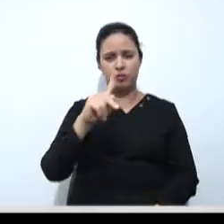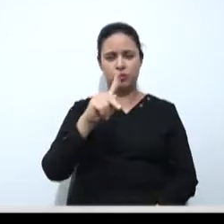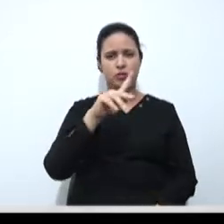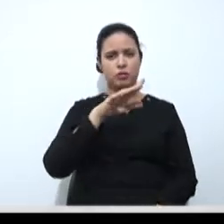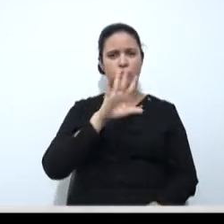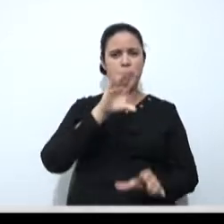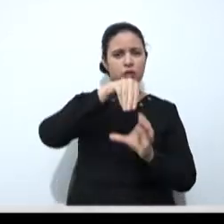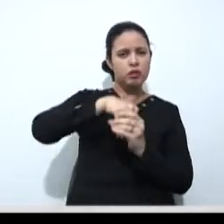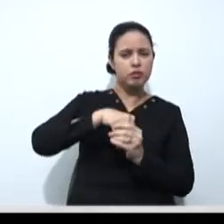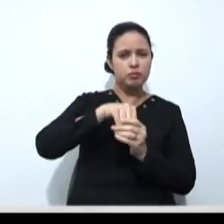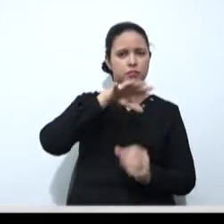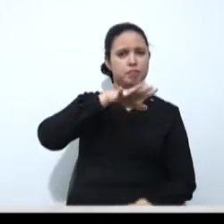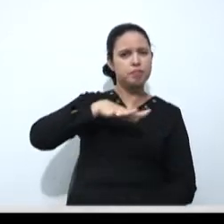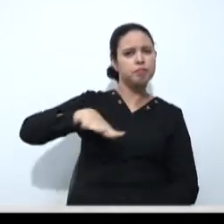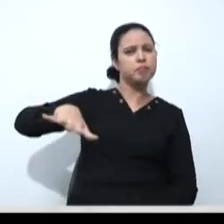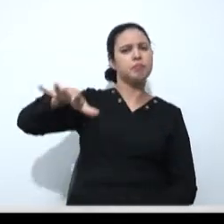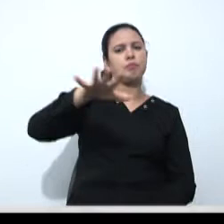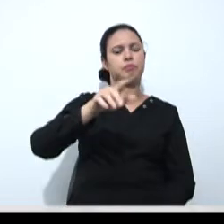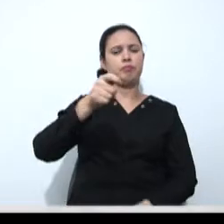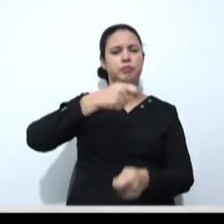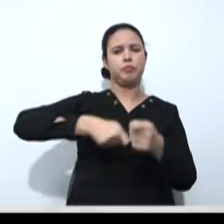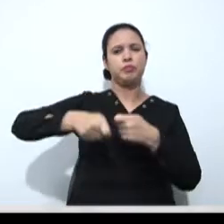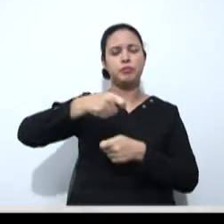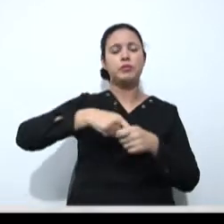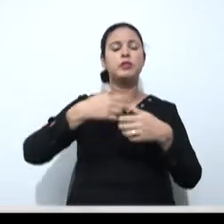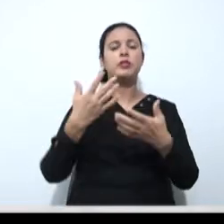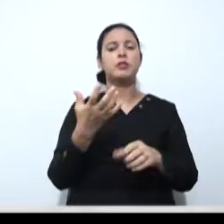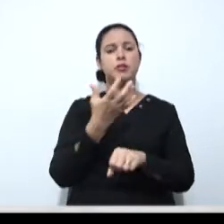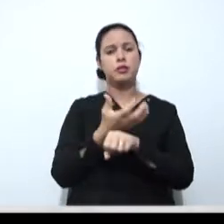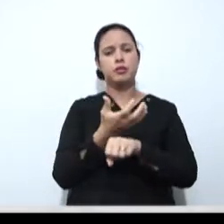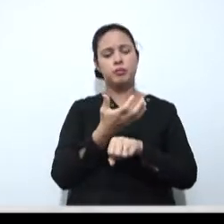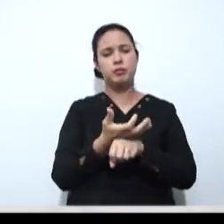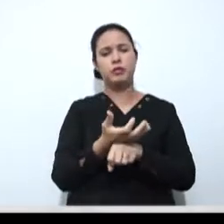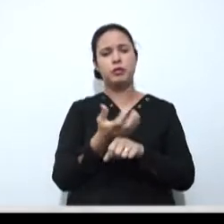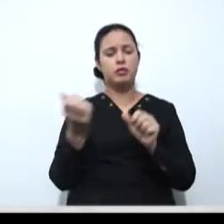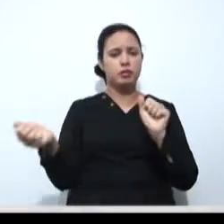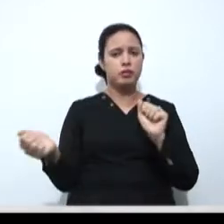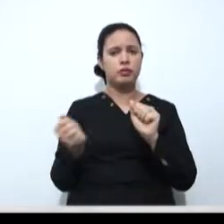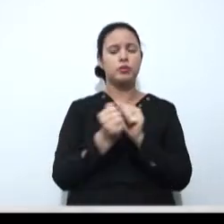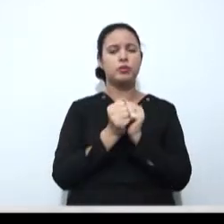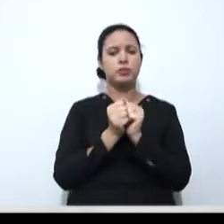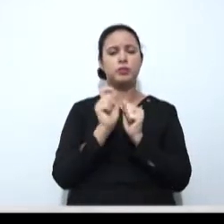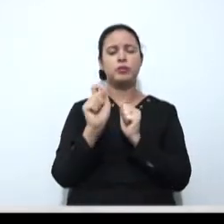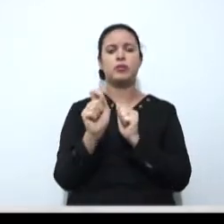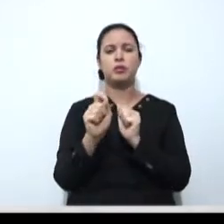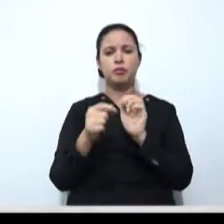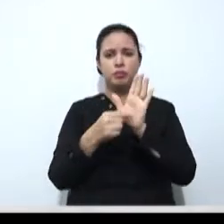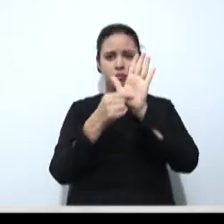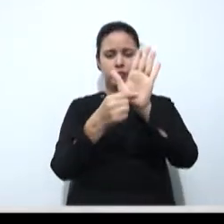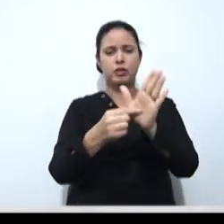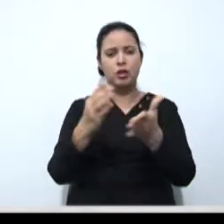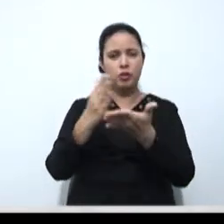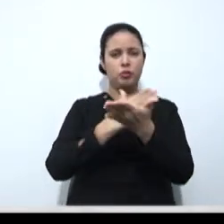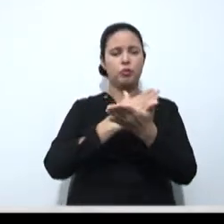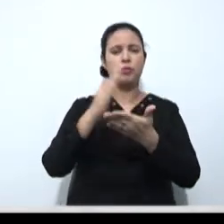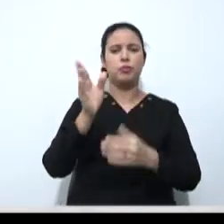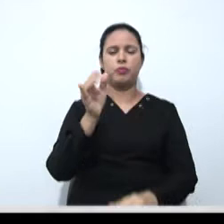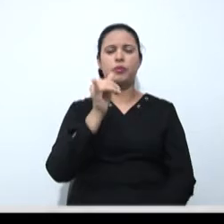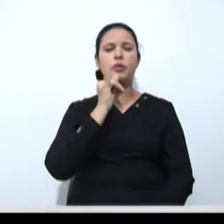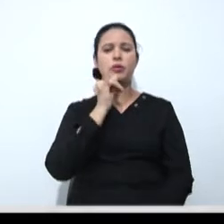negócio. Então, toda essa disciplina, ela veio também tentando mostrar para vocês alguns casos